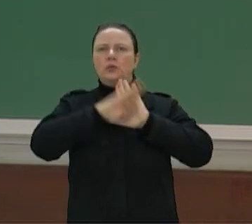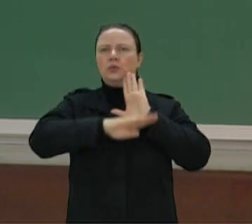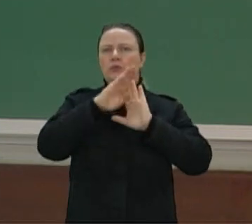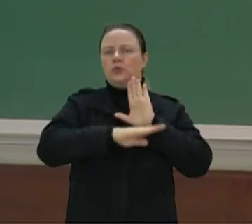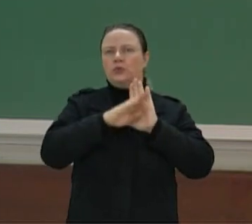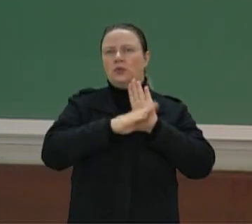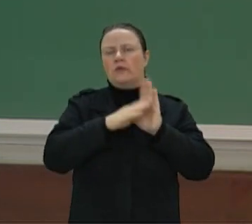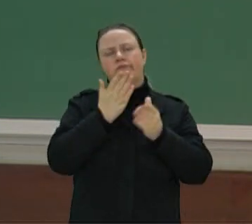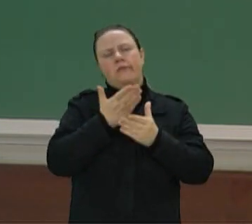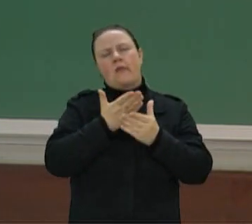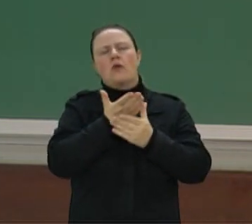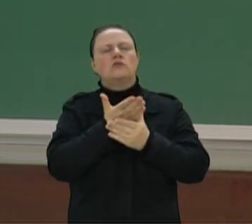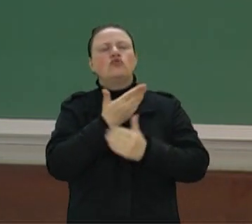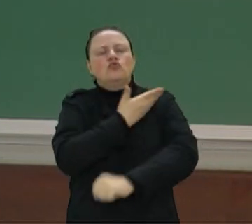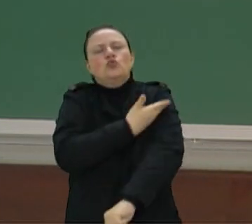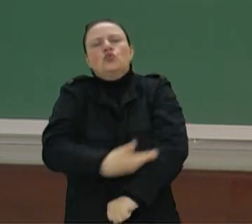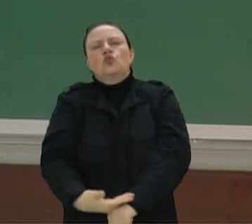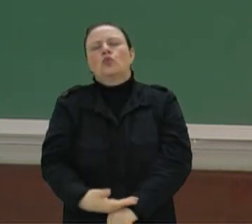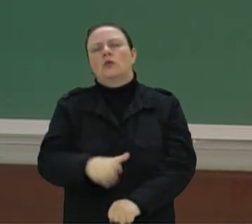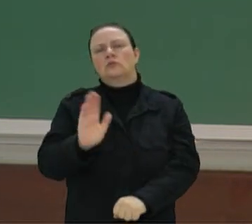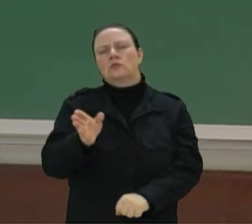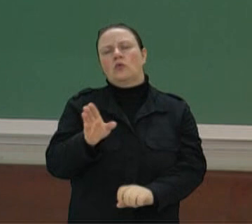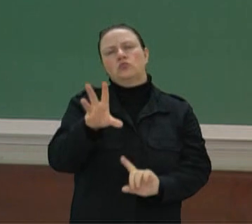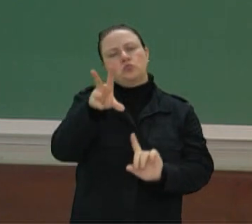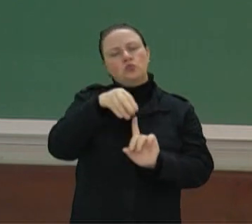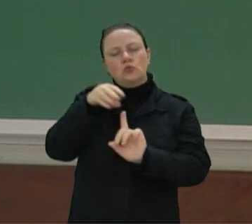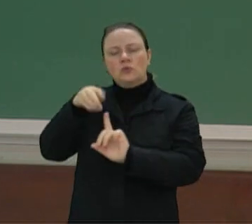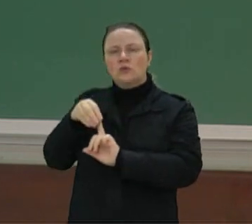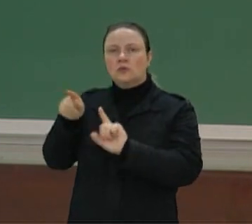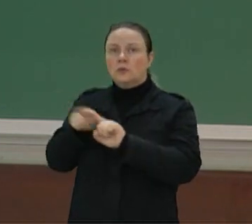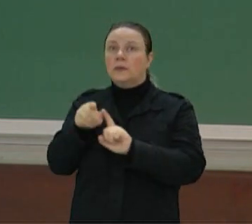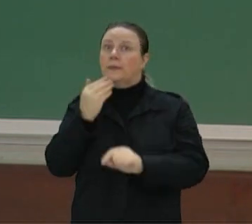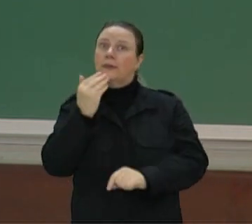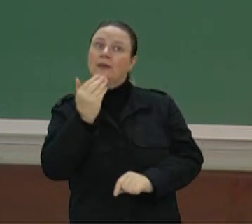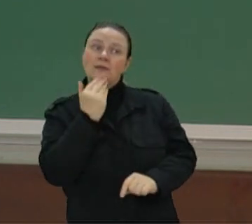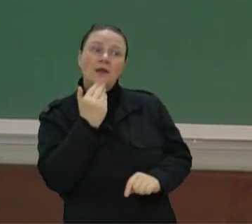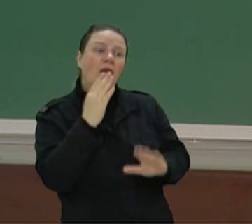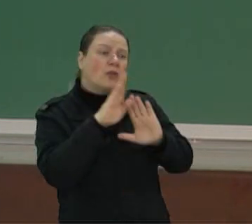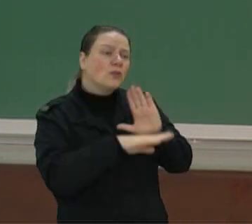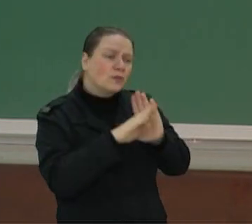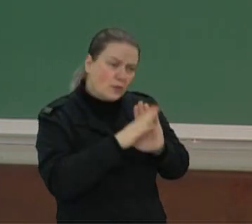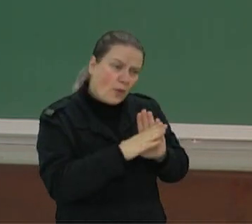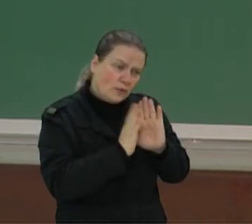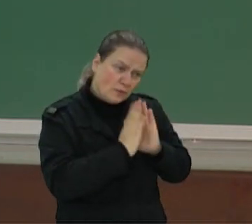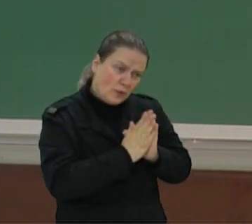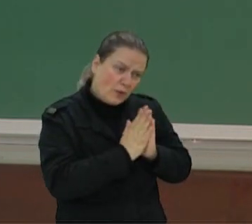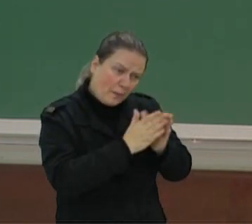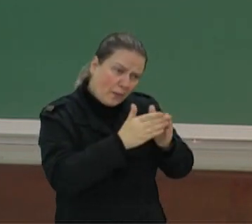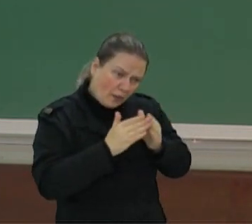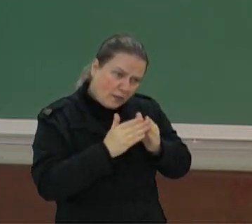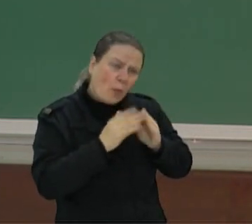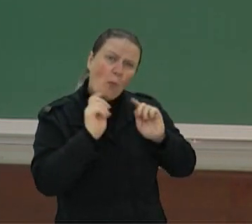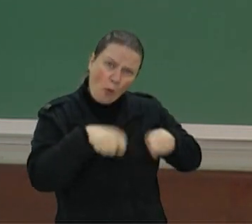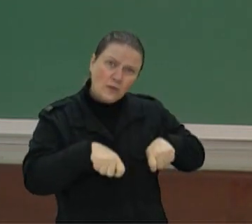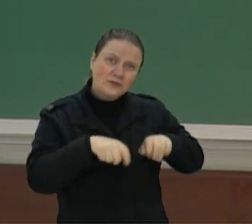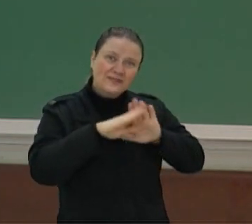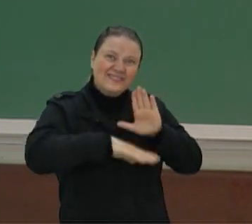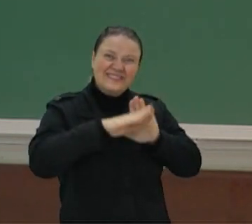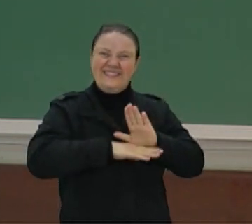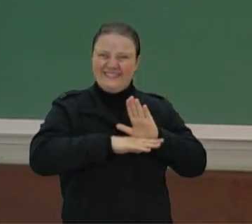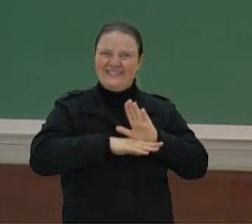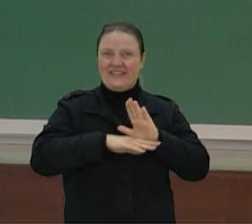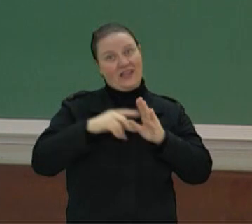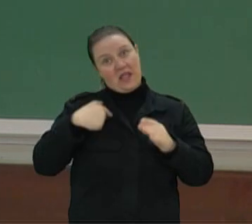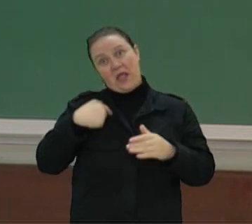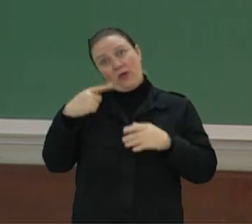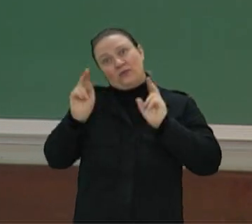estão acostumados a ouvir e até mesmo a pedir, né? Quem nunca pediu um descontinho? Eu peço sempre. As